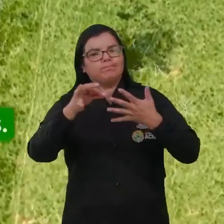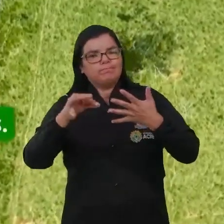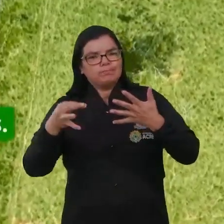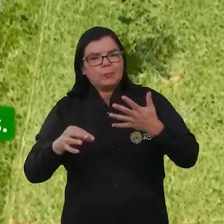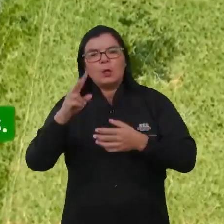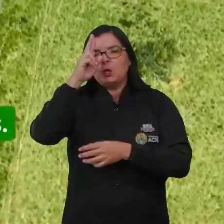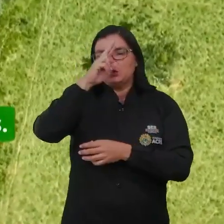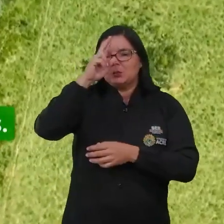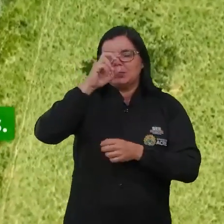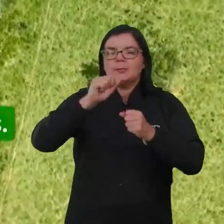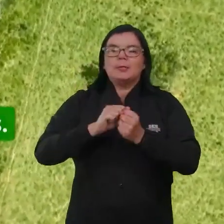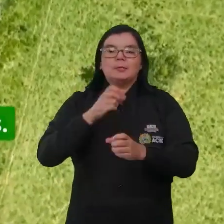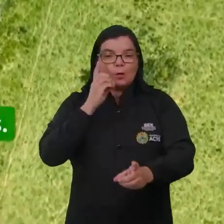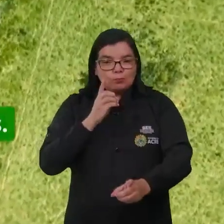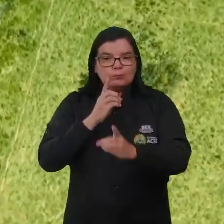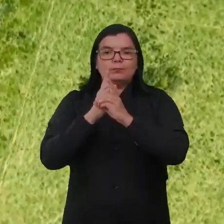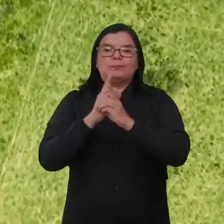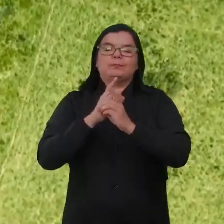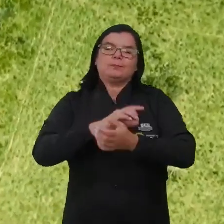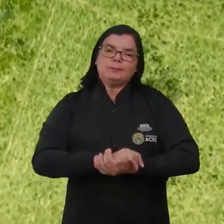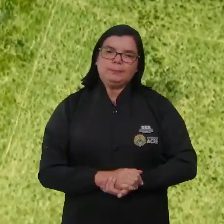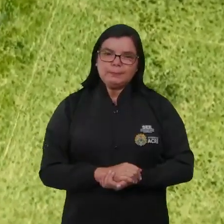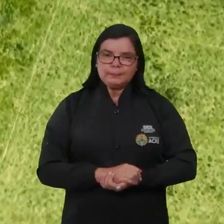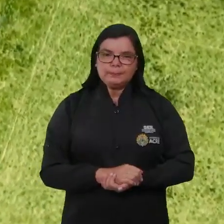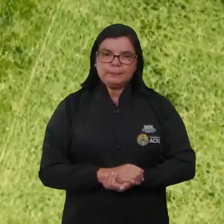e histórias para serem desvendadas.